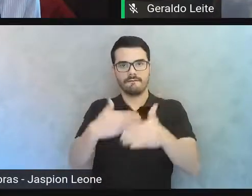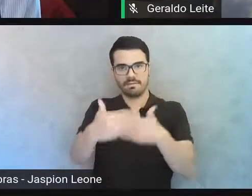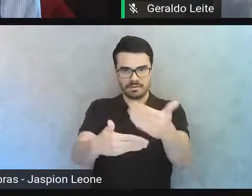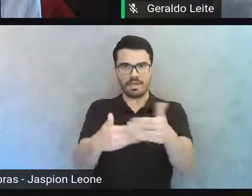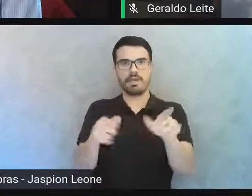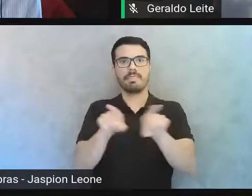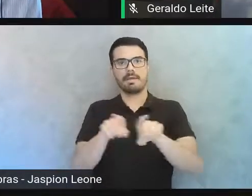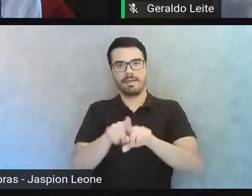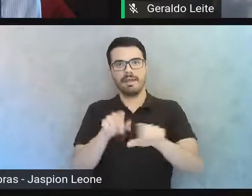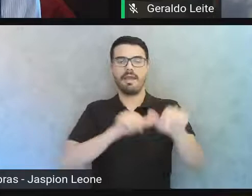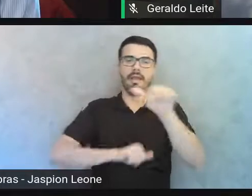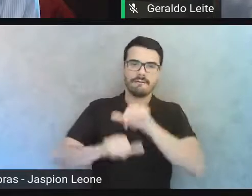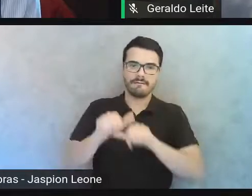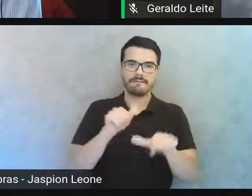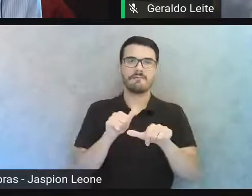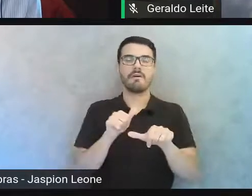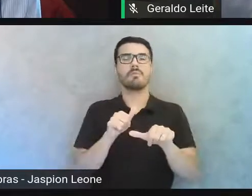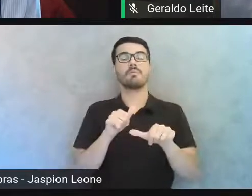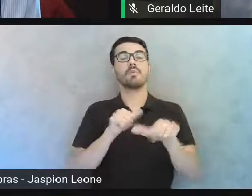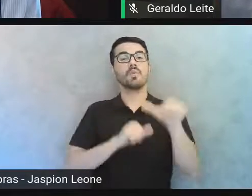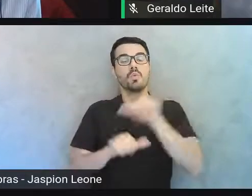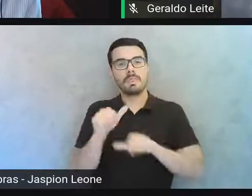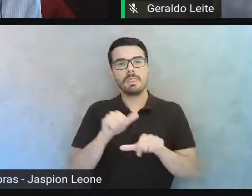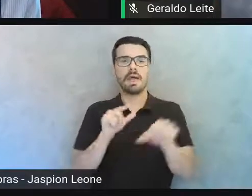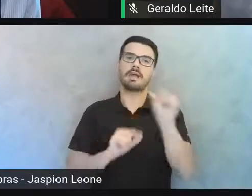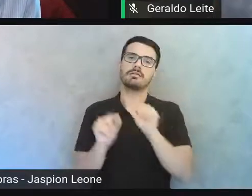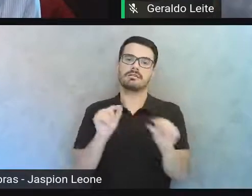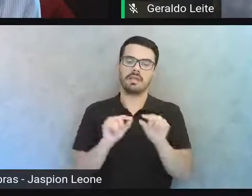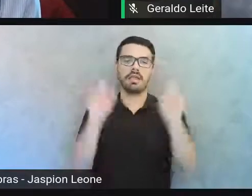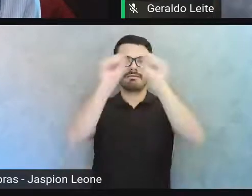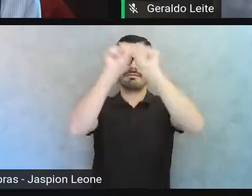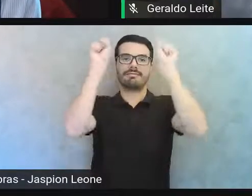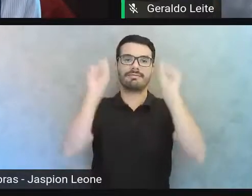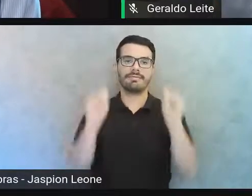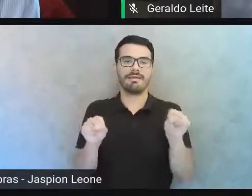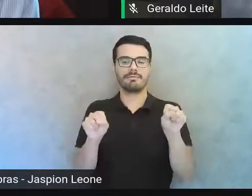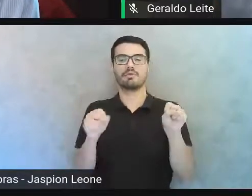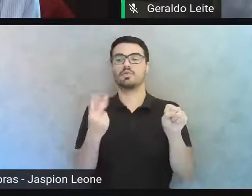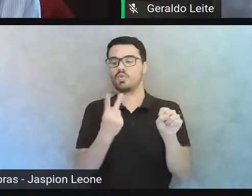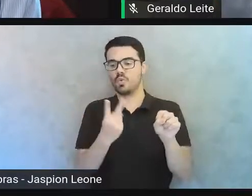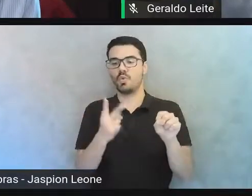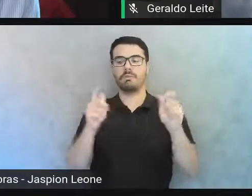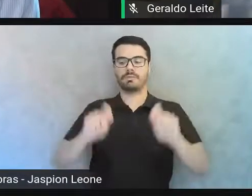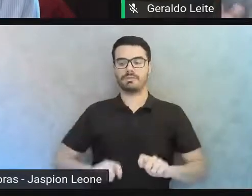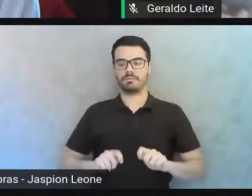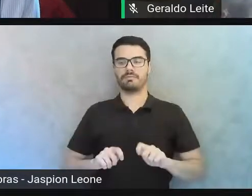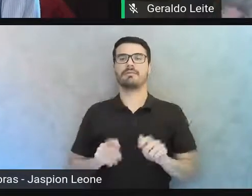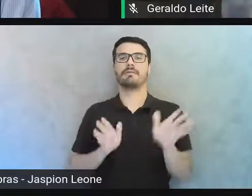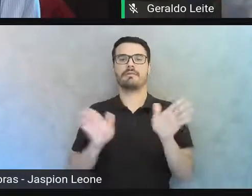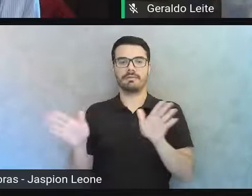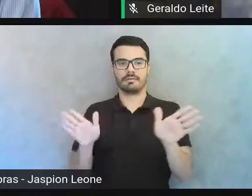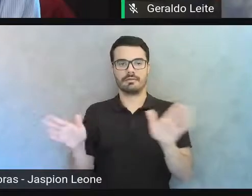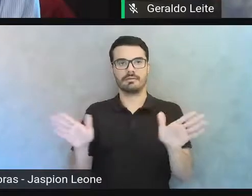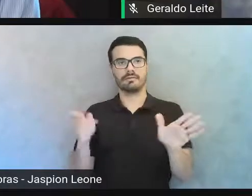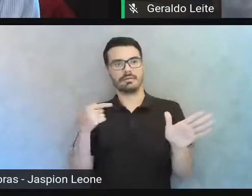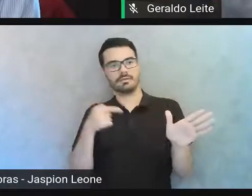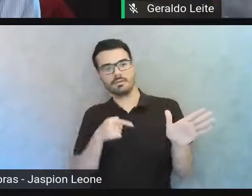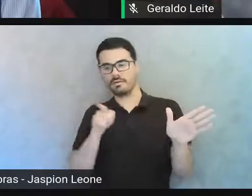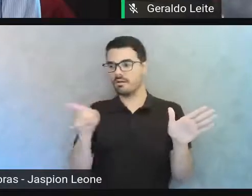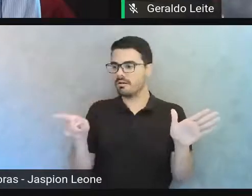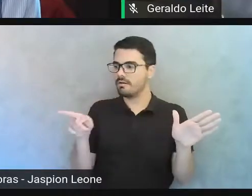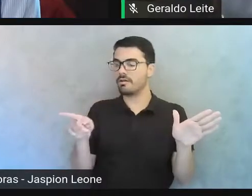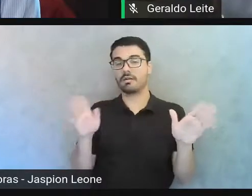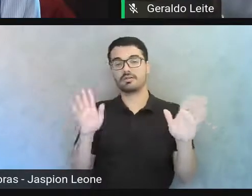reformas, de aprimoramentos desse sistema, acho que em duas direções, né? Uma direção é nessa linha que o Bruno